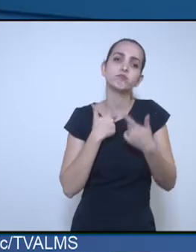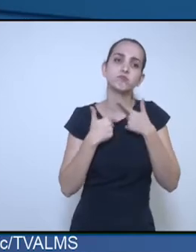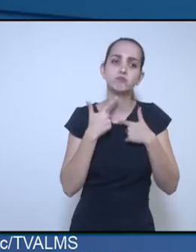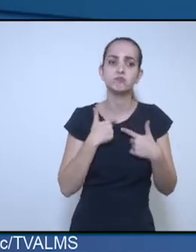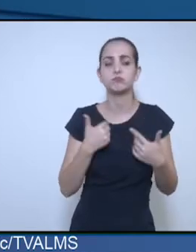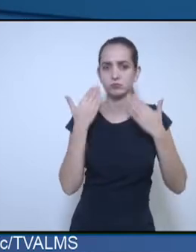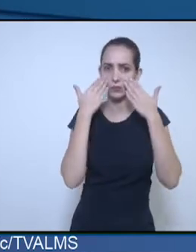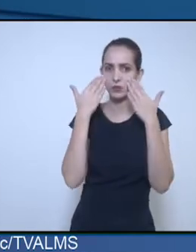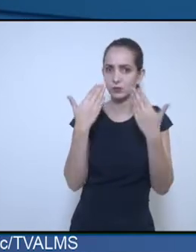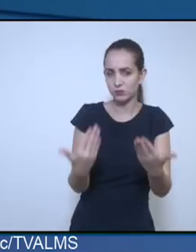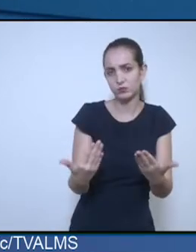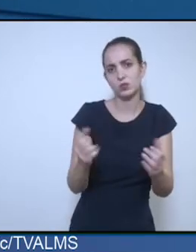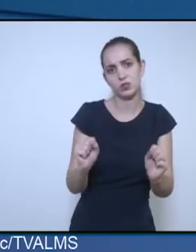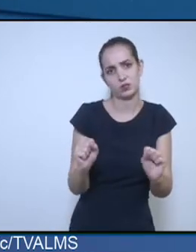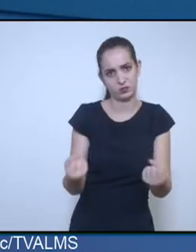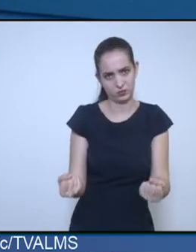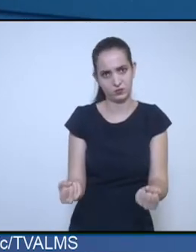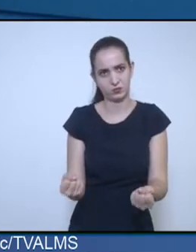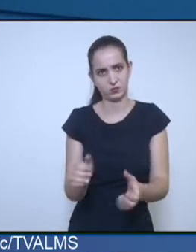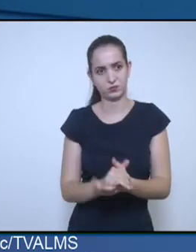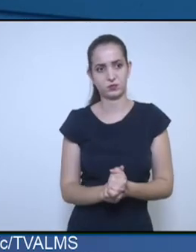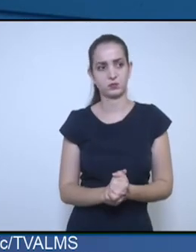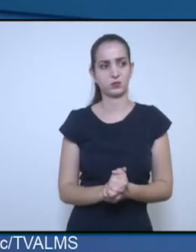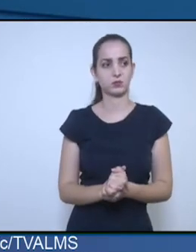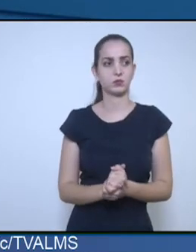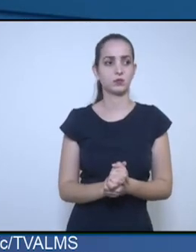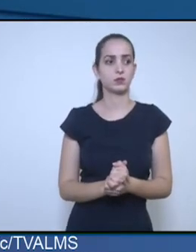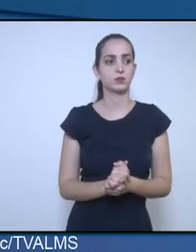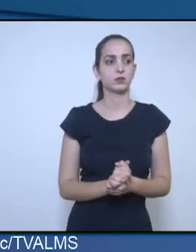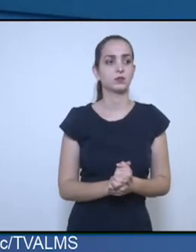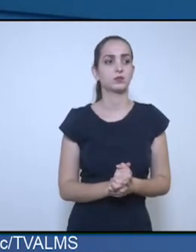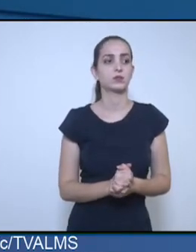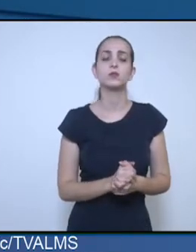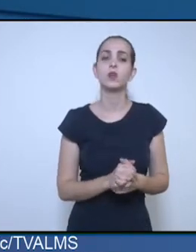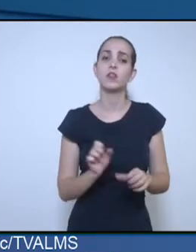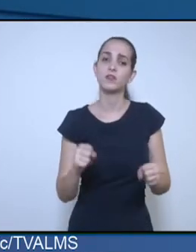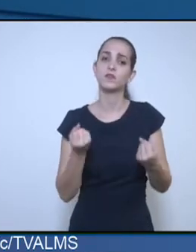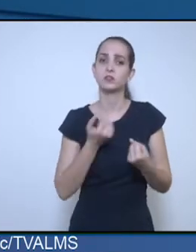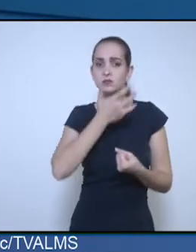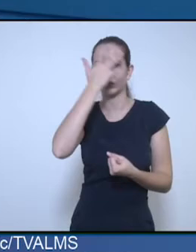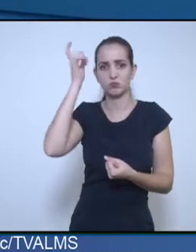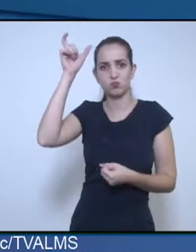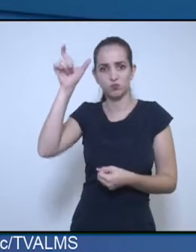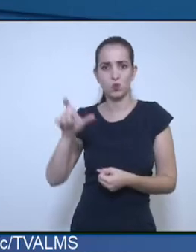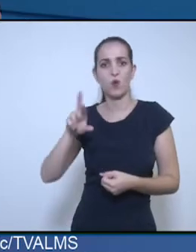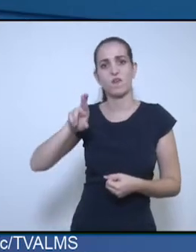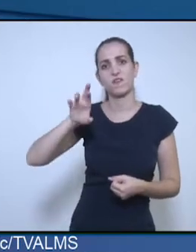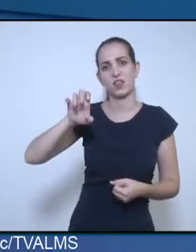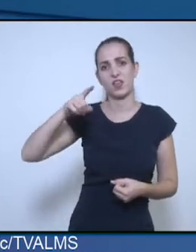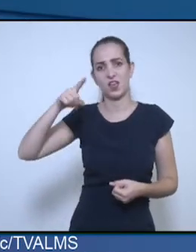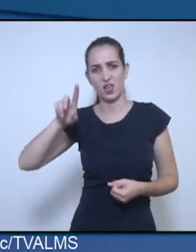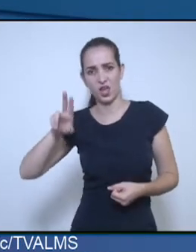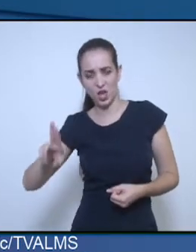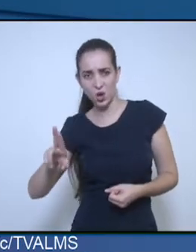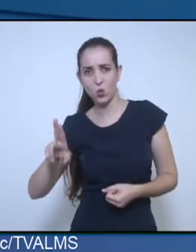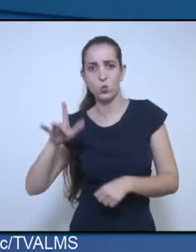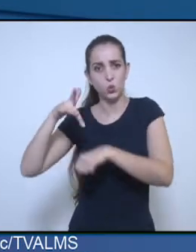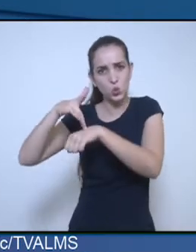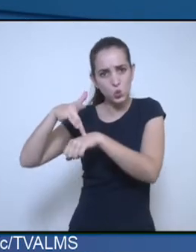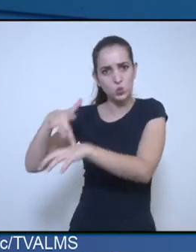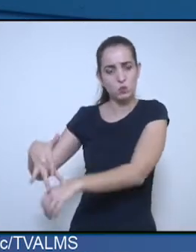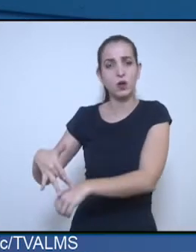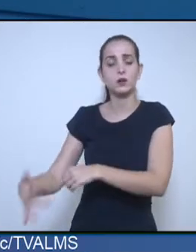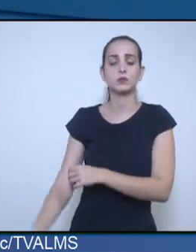de ouvir a defesa dos réus e também os ministros falando, dando